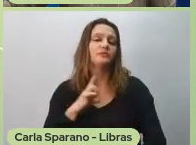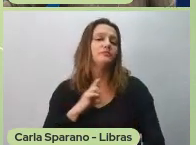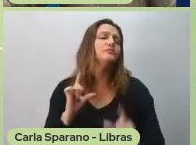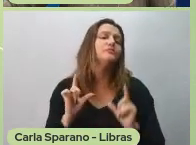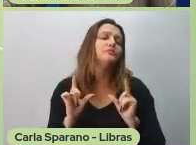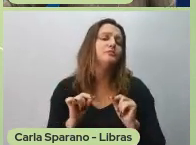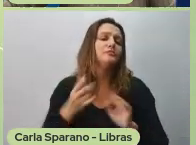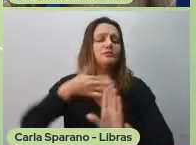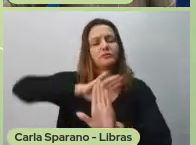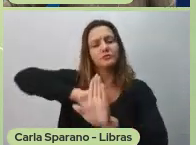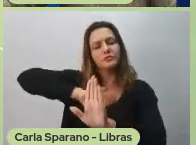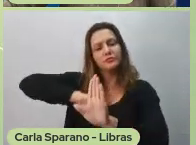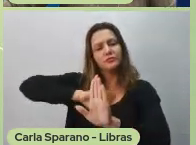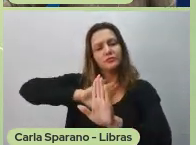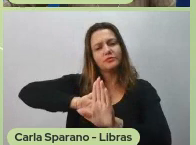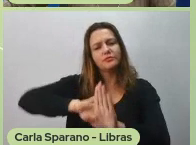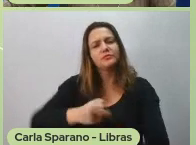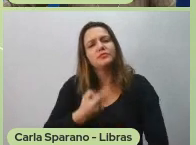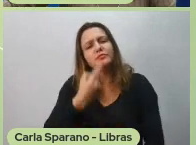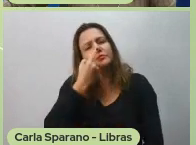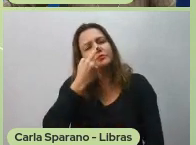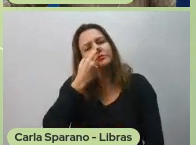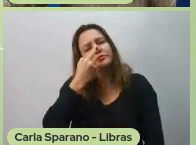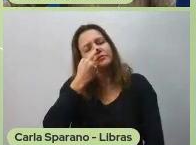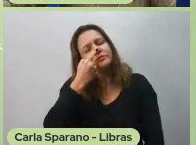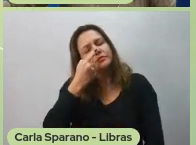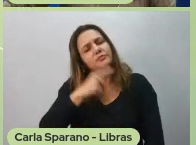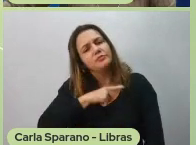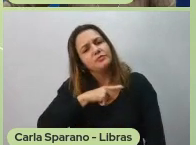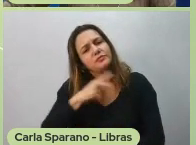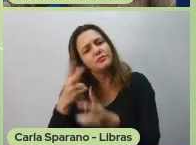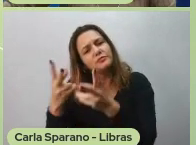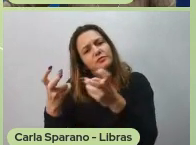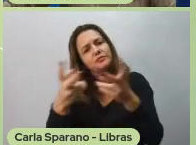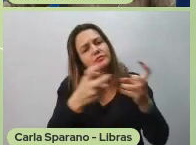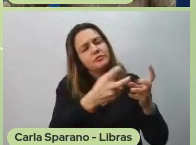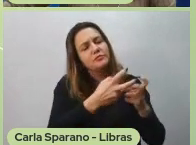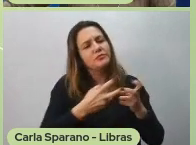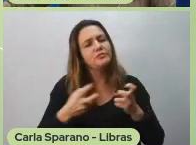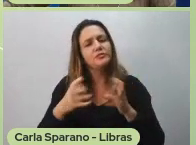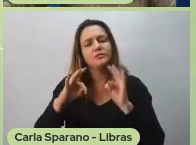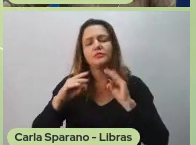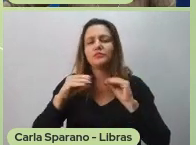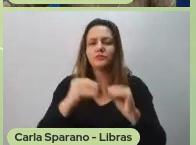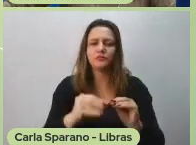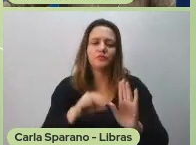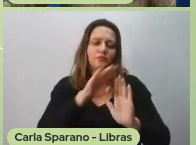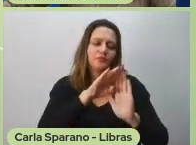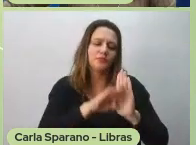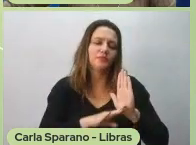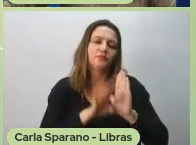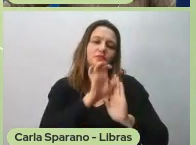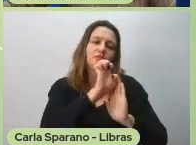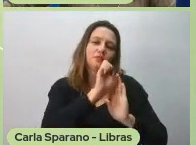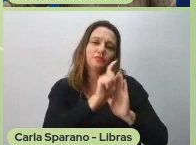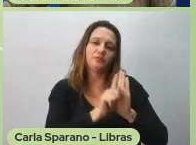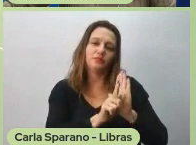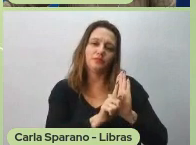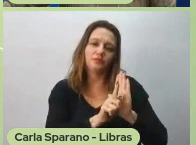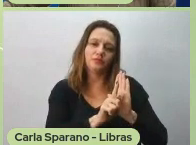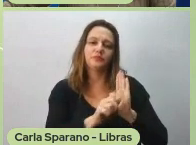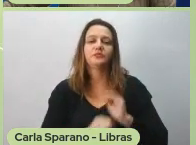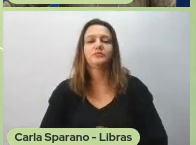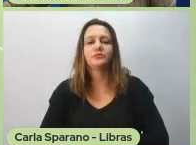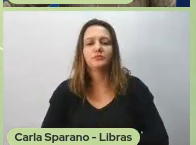um DNA que observa e é baseado em todos os critérios do ESG. a